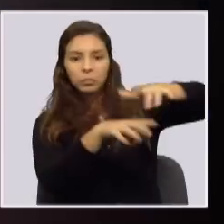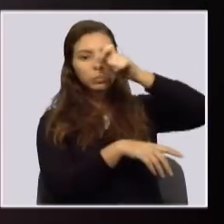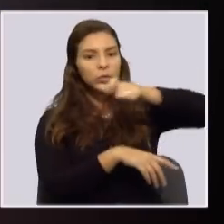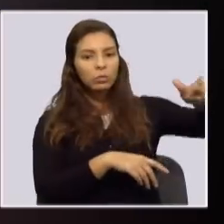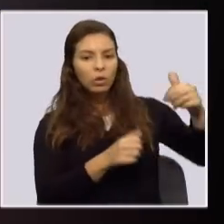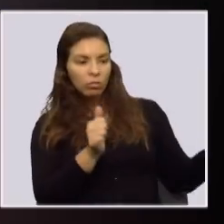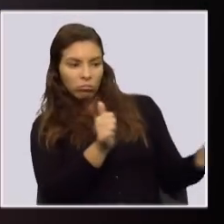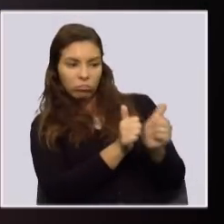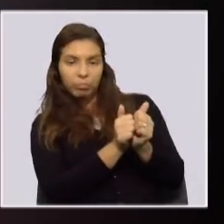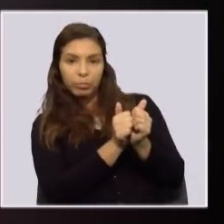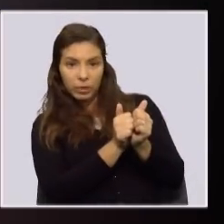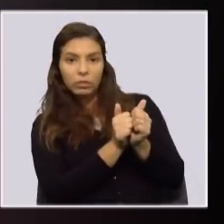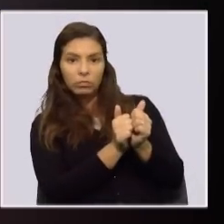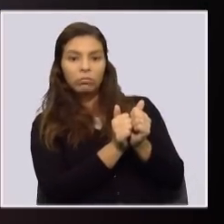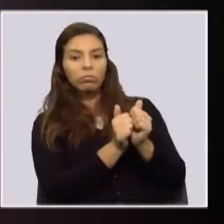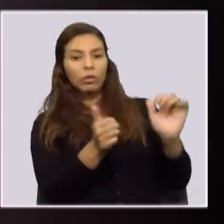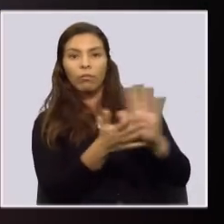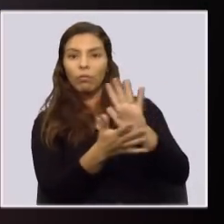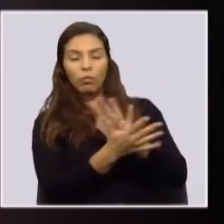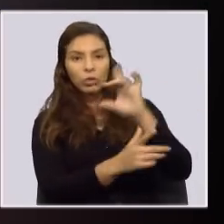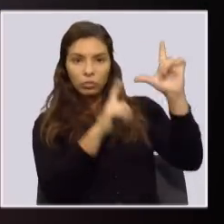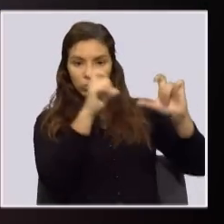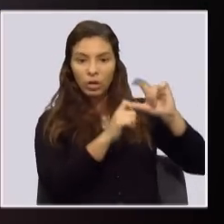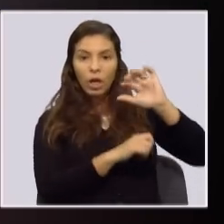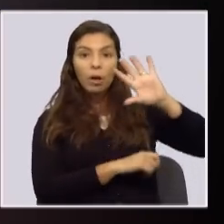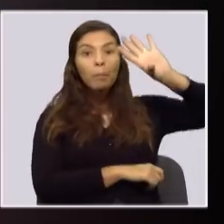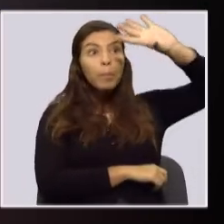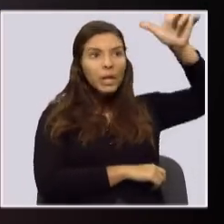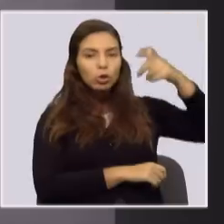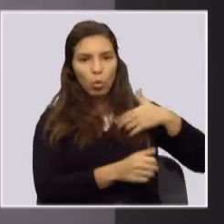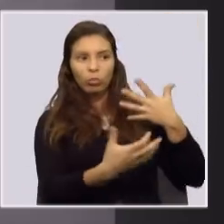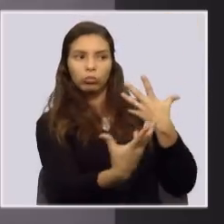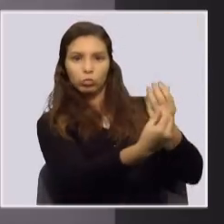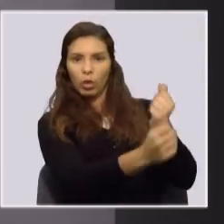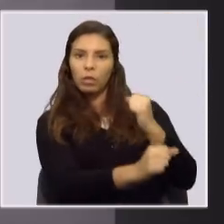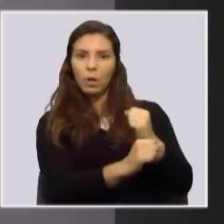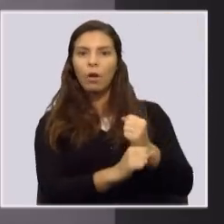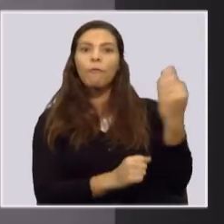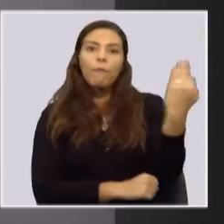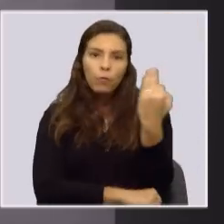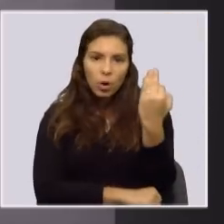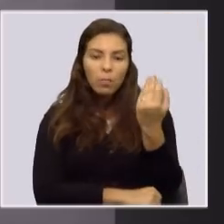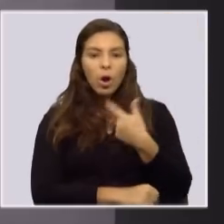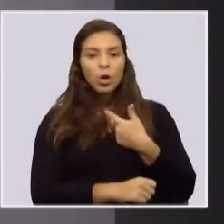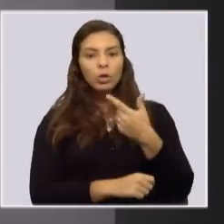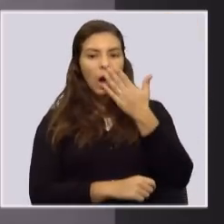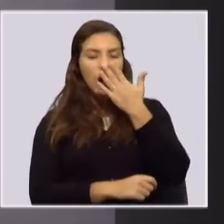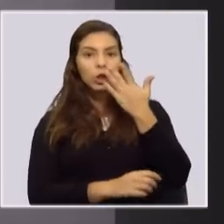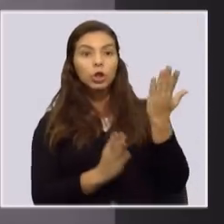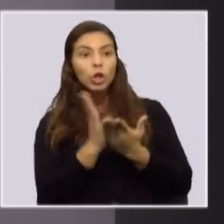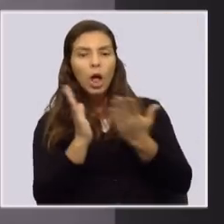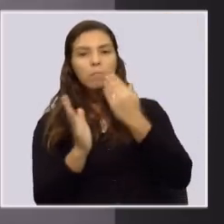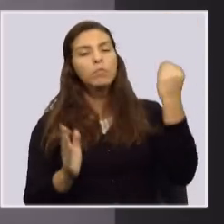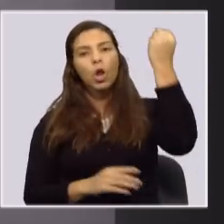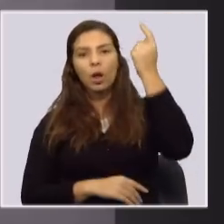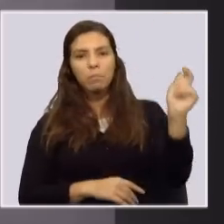meio. Trabalhei com os melhores fotojornalistas do país, que eu considero os melhores fotojornalistas do país, e isso foi a melhor escola que eu alguma vez tive em 3 meses,